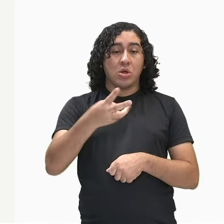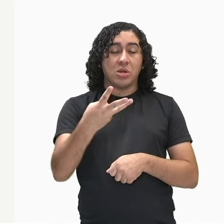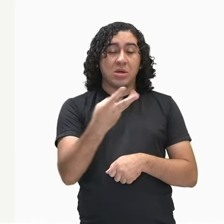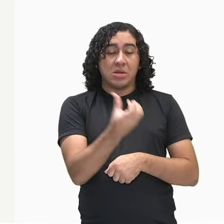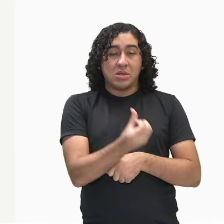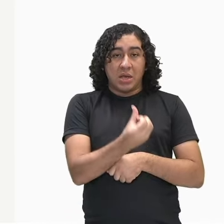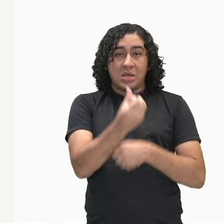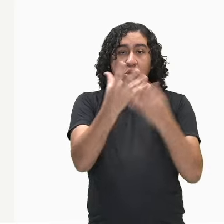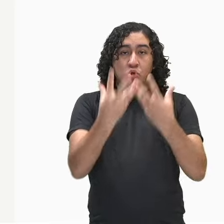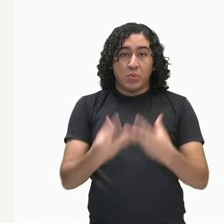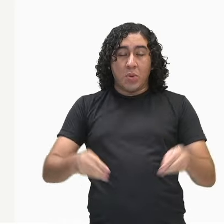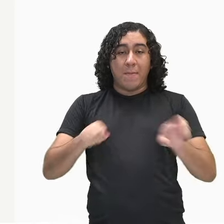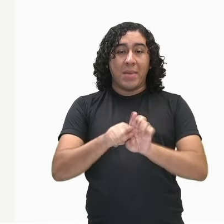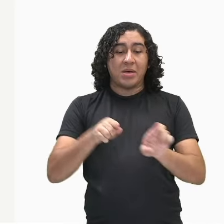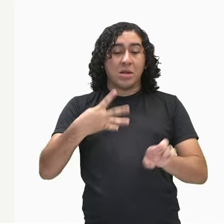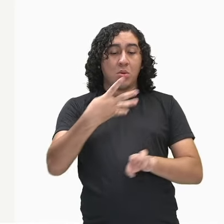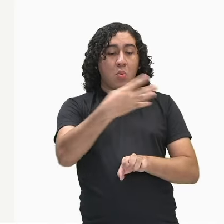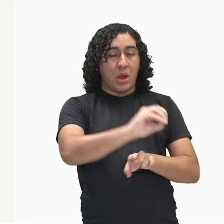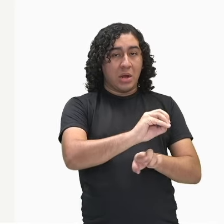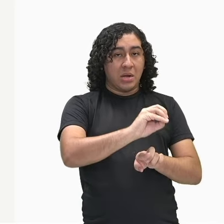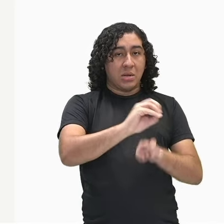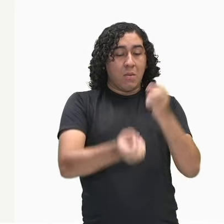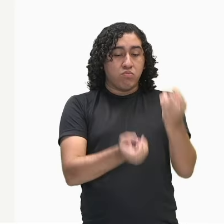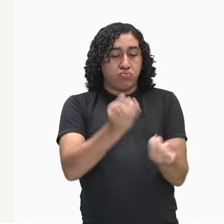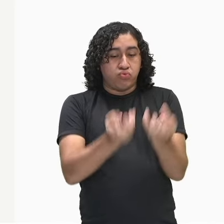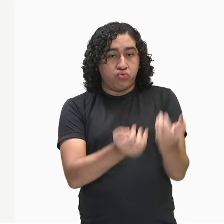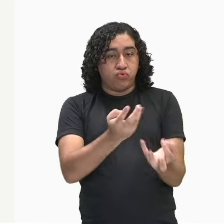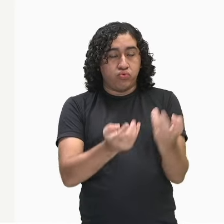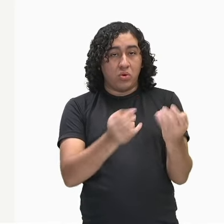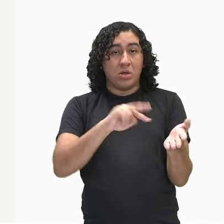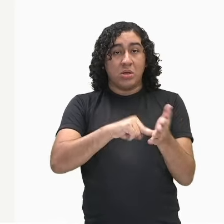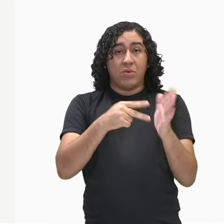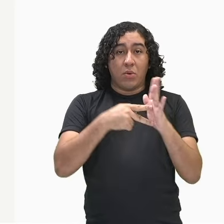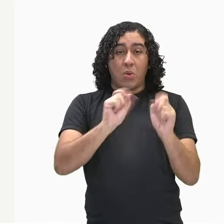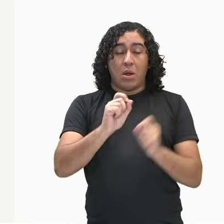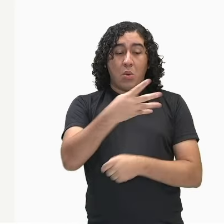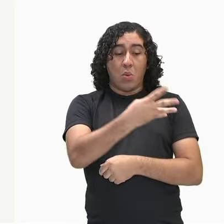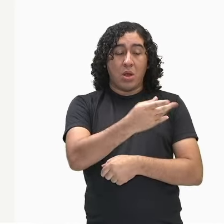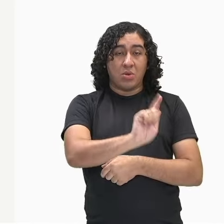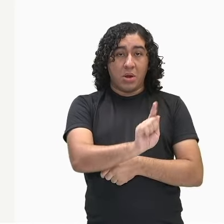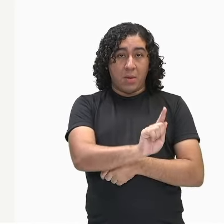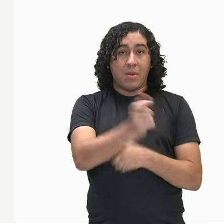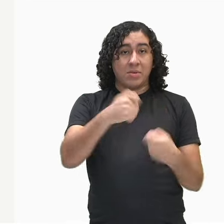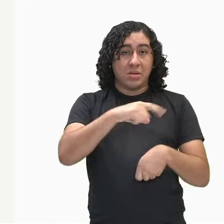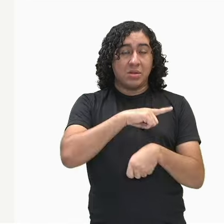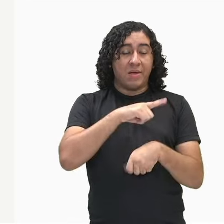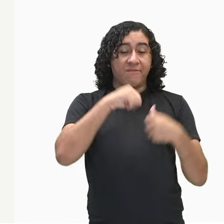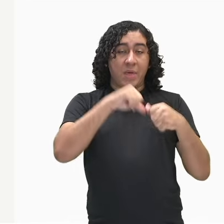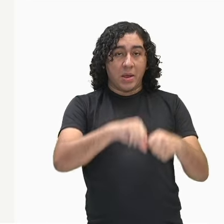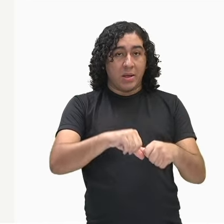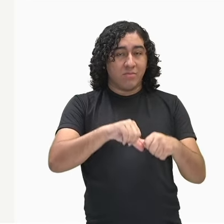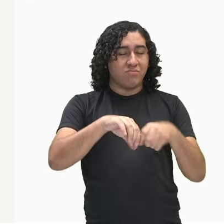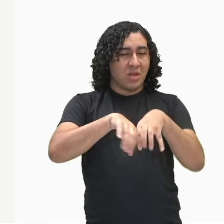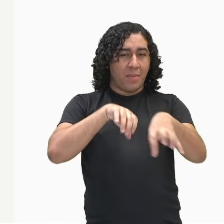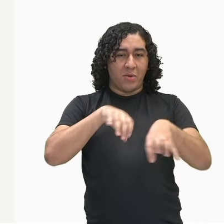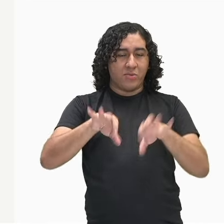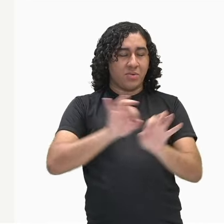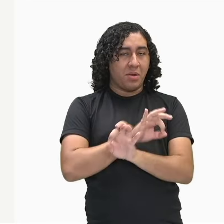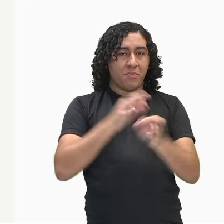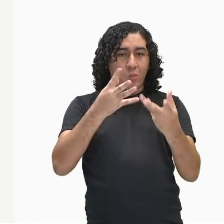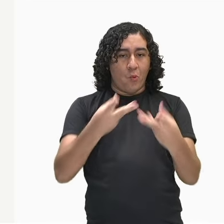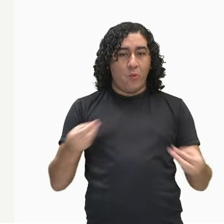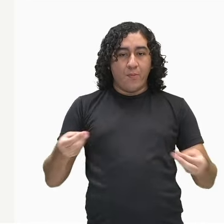mas como ele colocou 40 e aqueceu, as 4 gramas que era para ter separado não se separou,